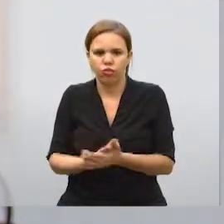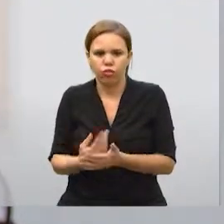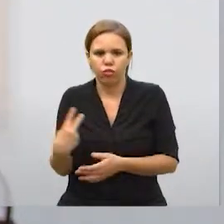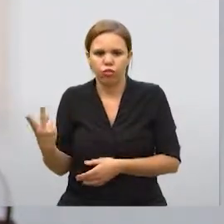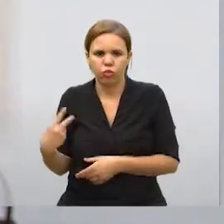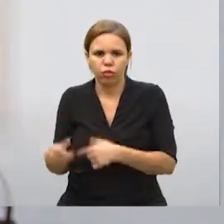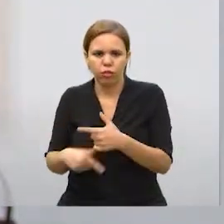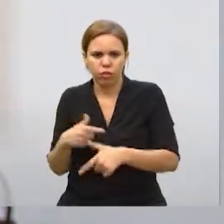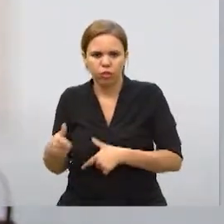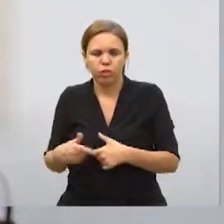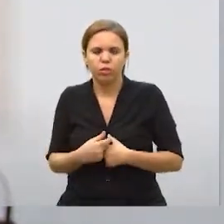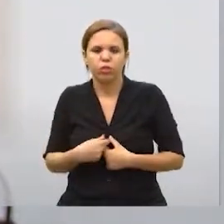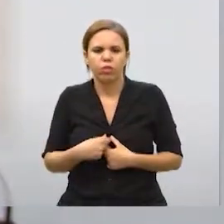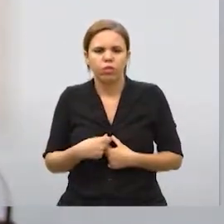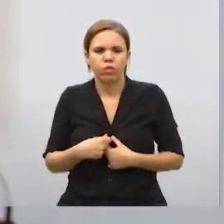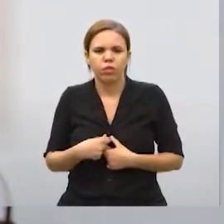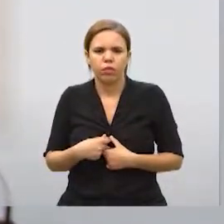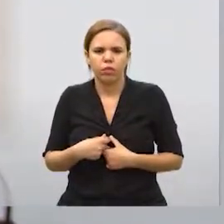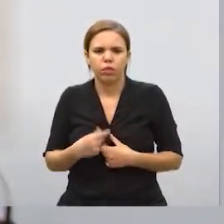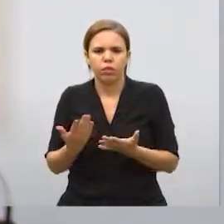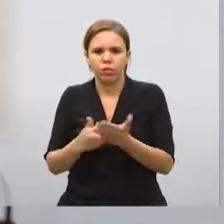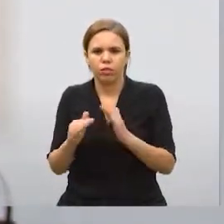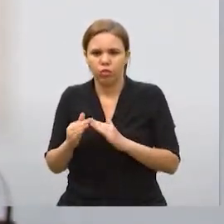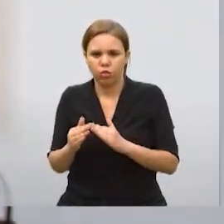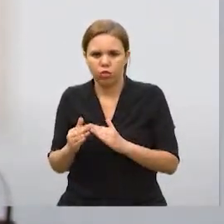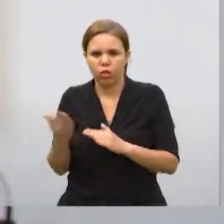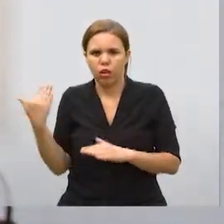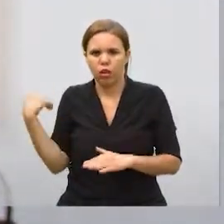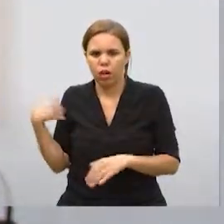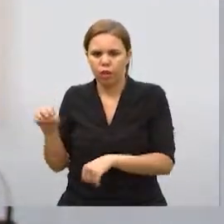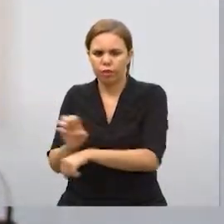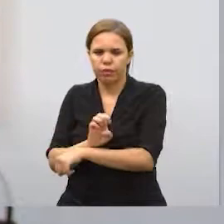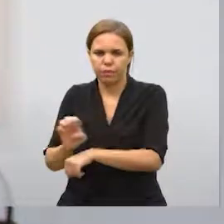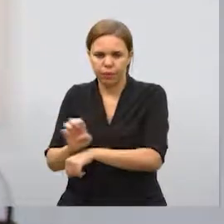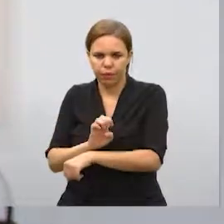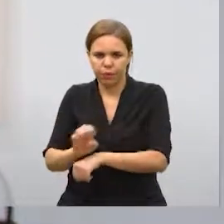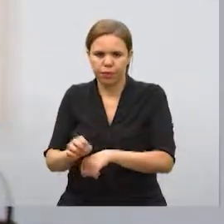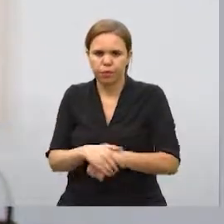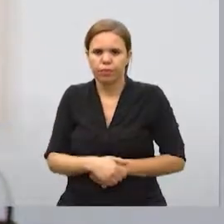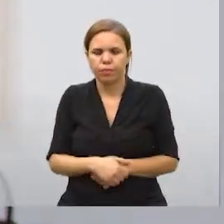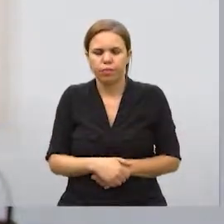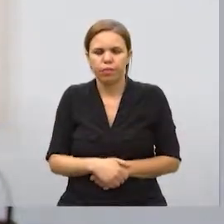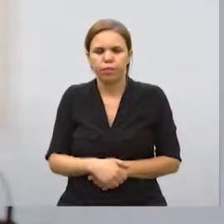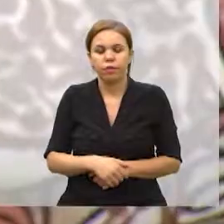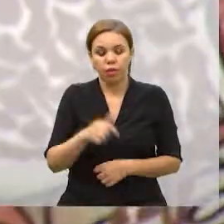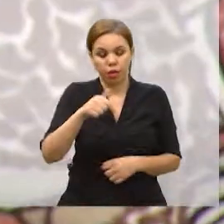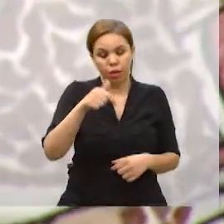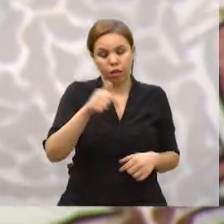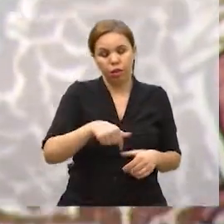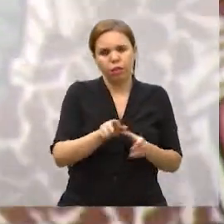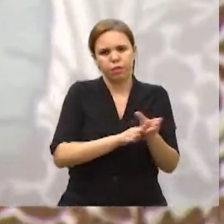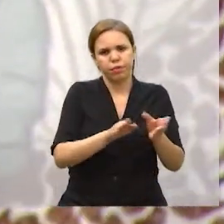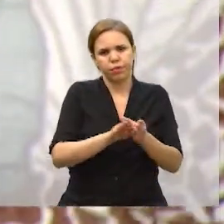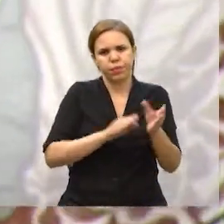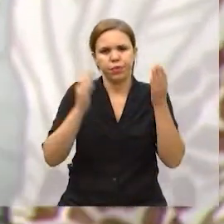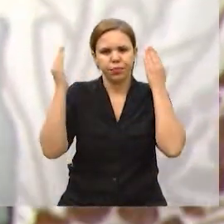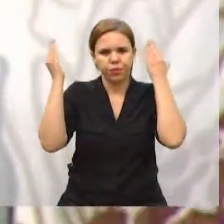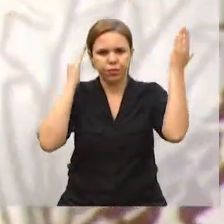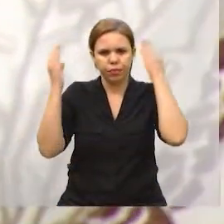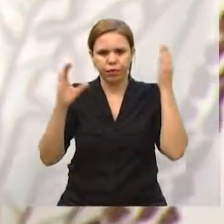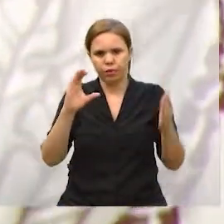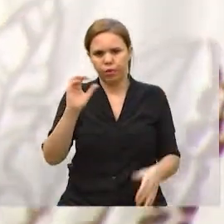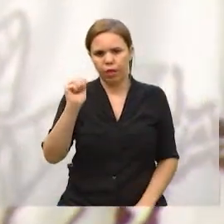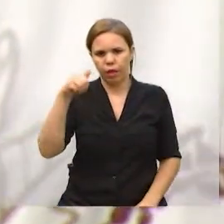sala de aula, quando nós trabalhamos na escola a qual nós éramos estagiárias. Aqui, sob a